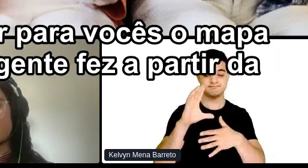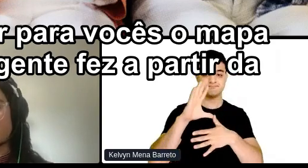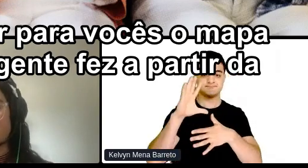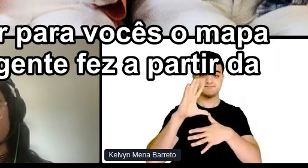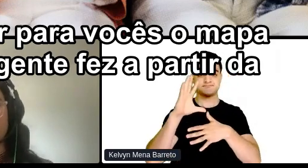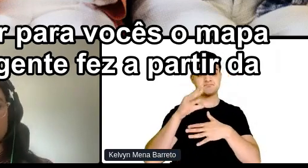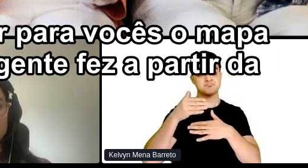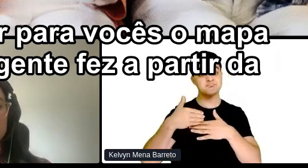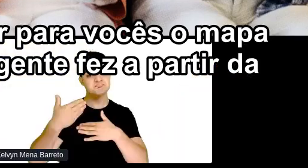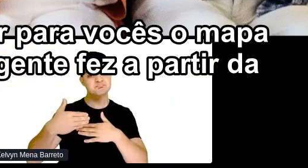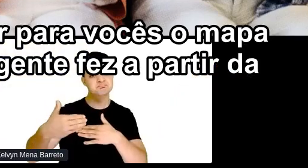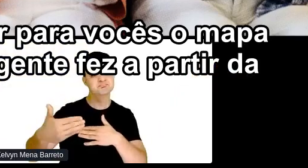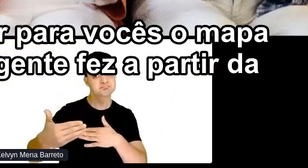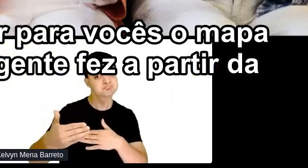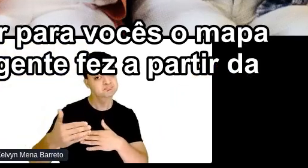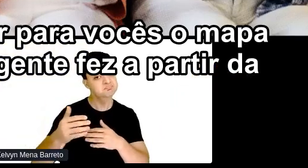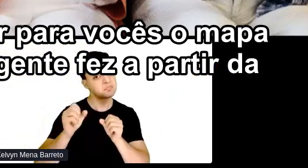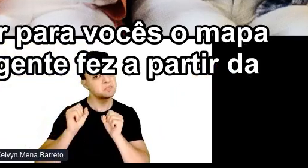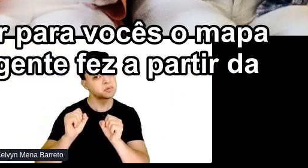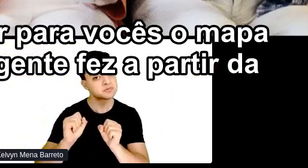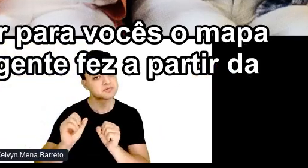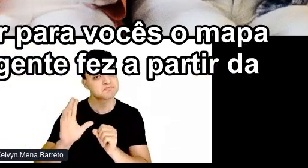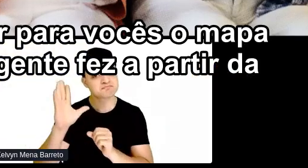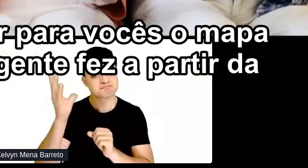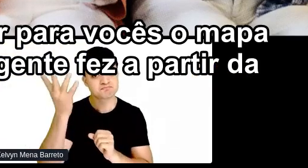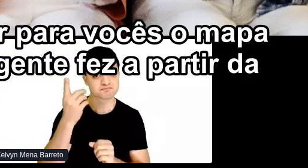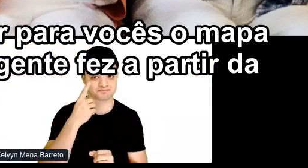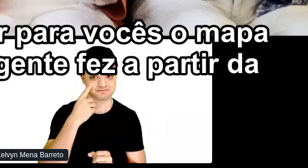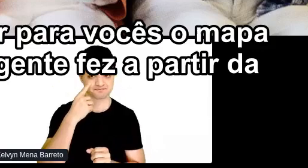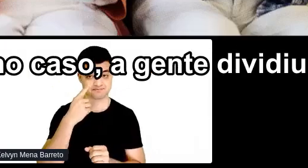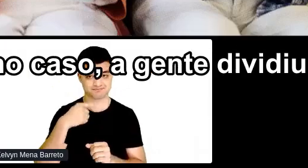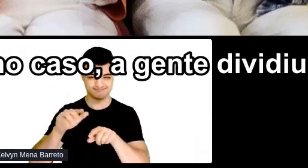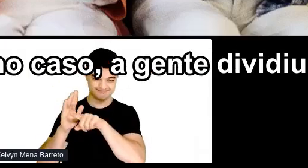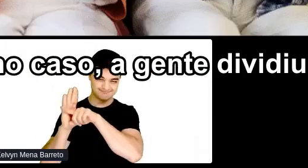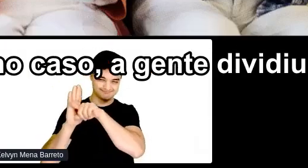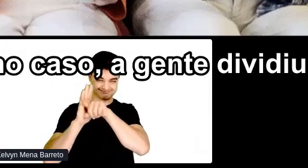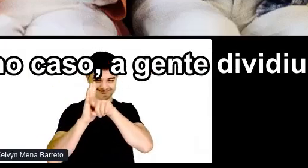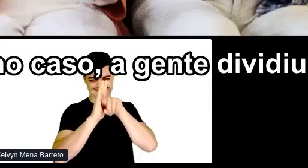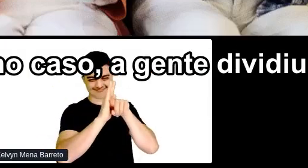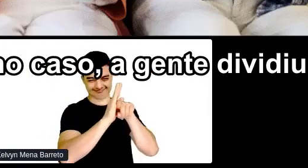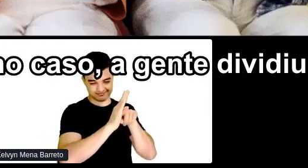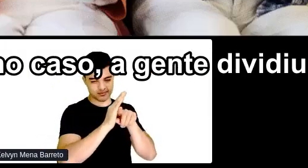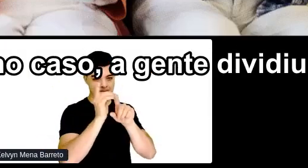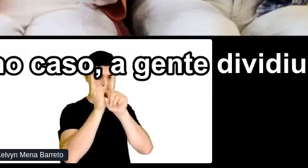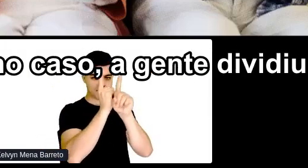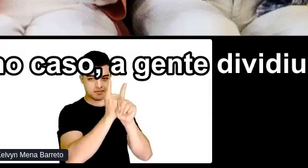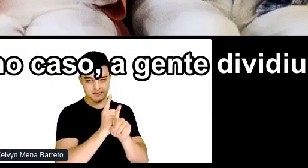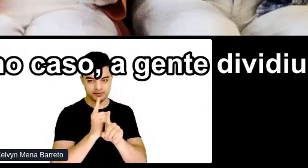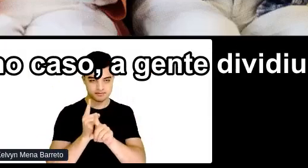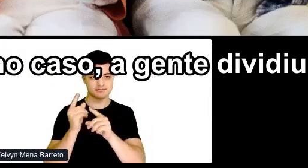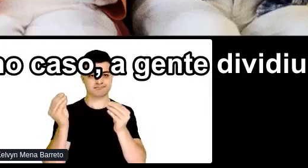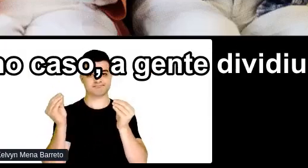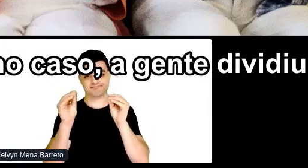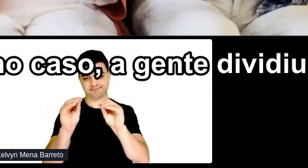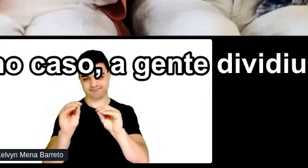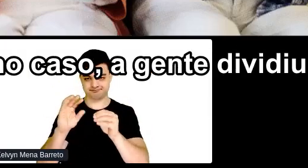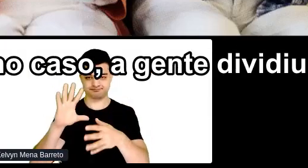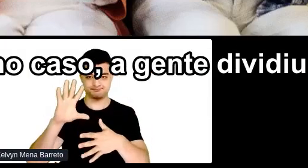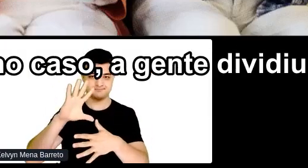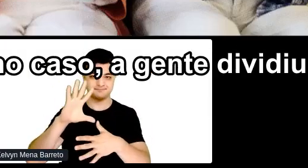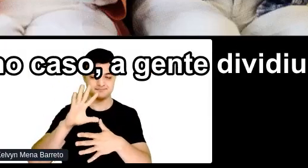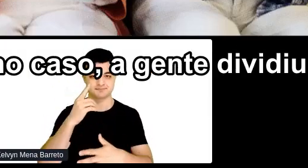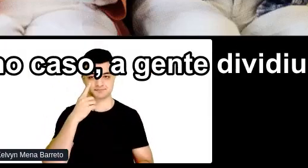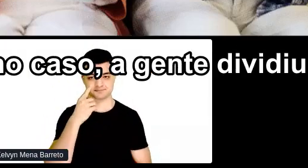acontecendo um fenômeno lá fora, principalmente, que é os old influencers, que nada mais é que idosos influencers. Aqui no Brasil, isso